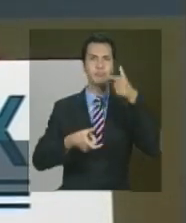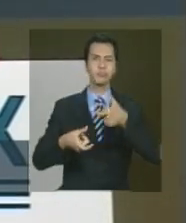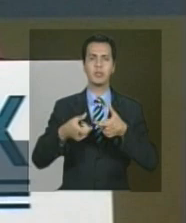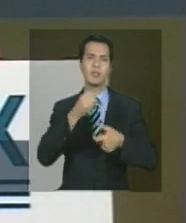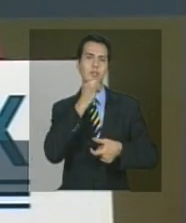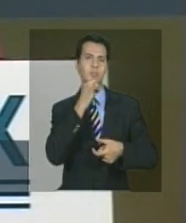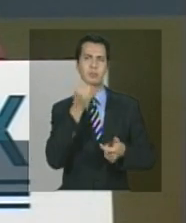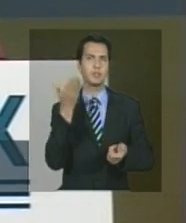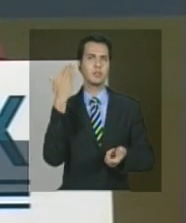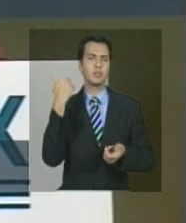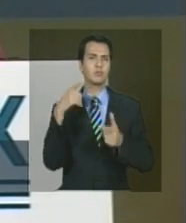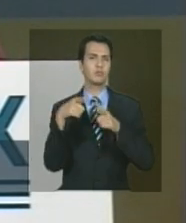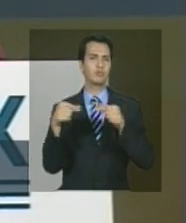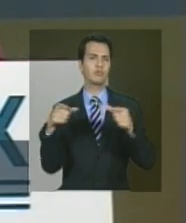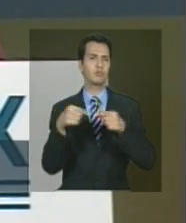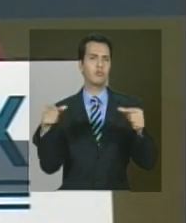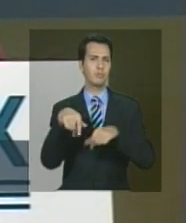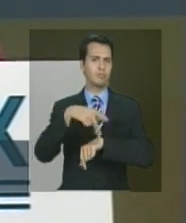Japão.